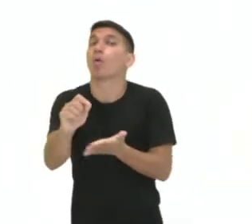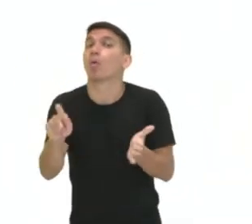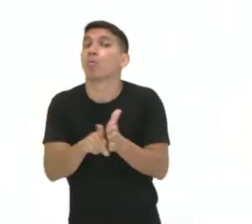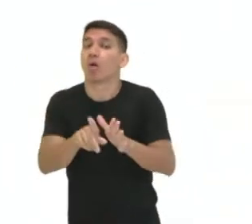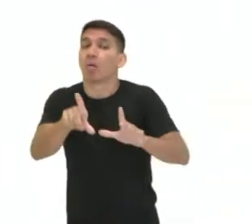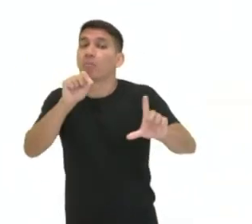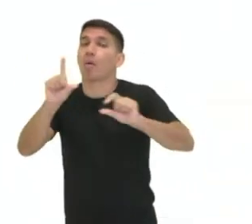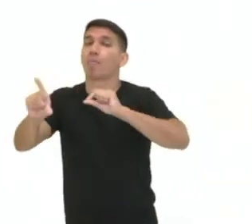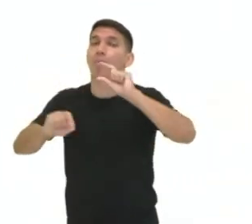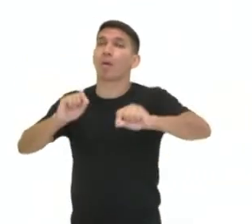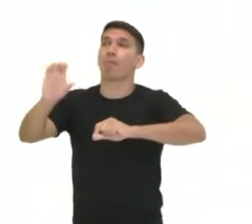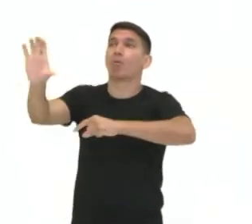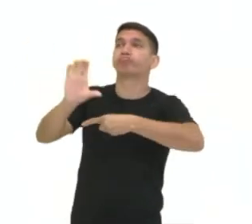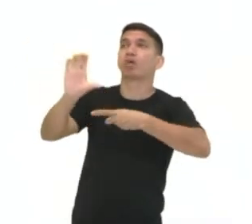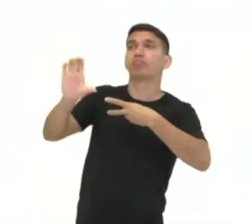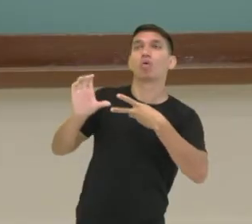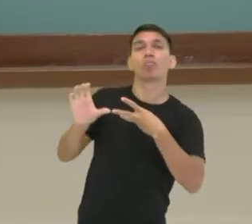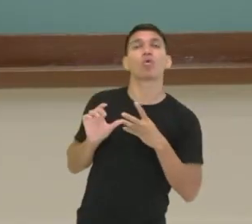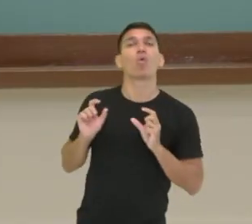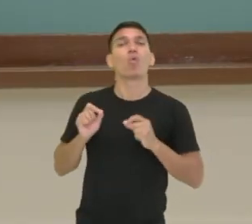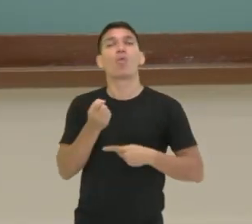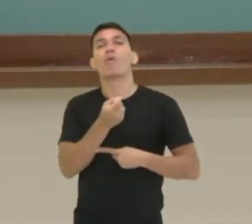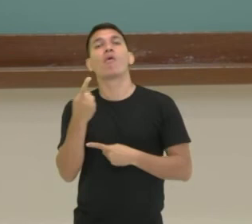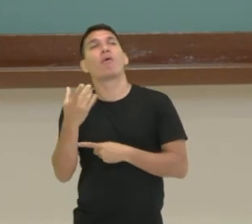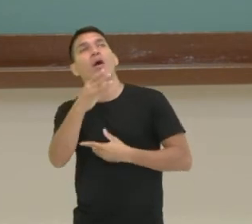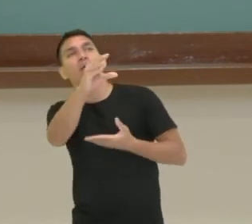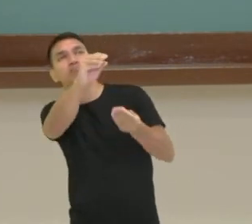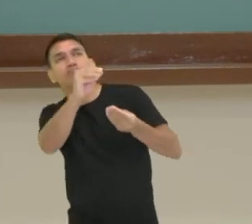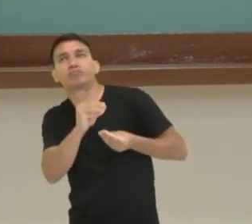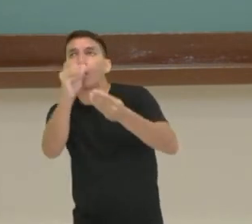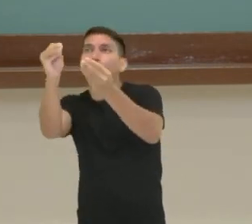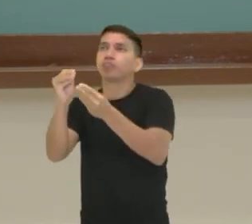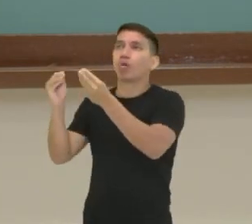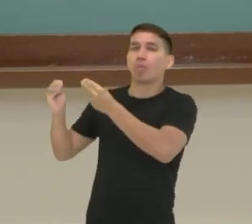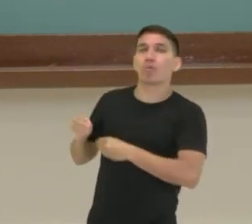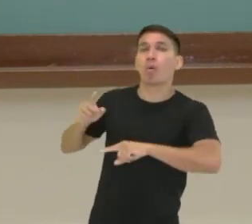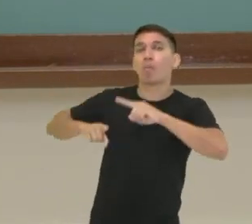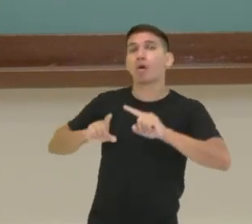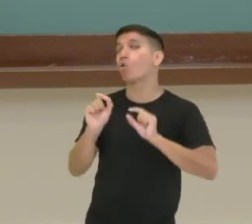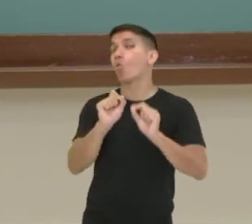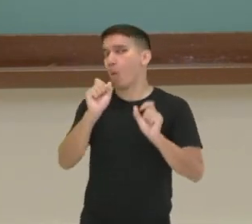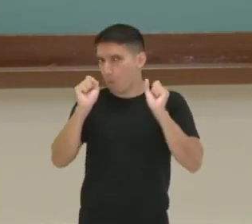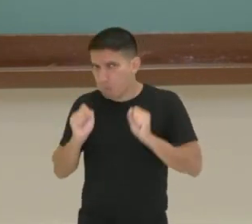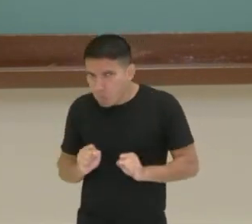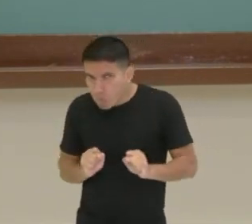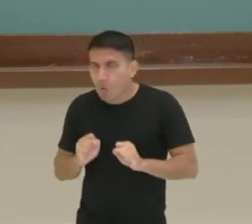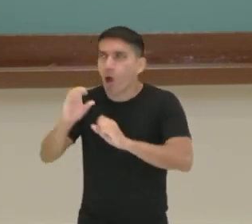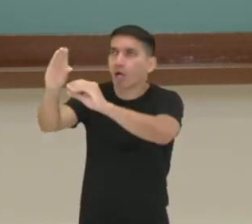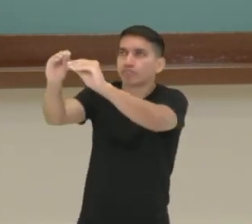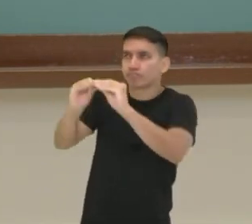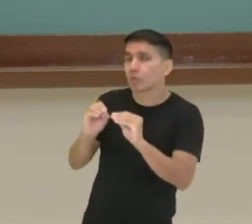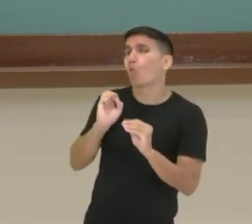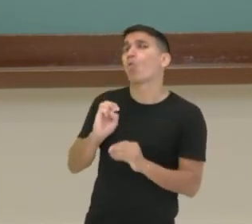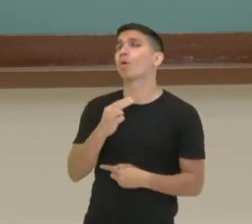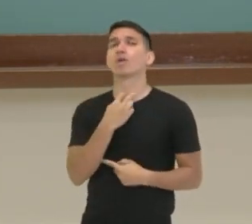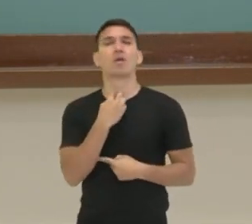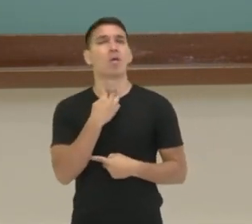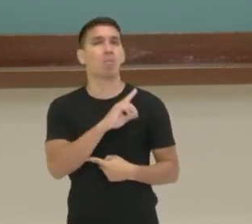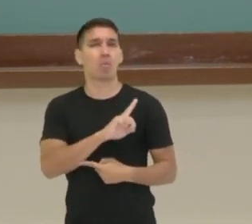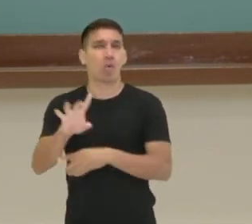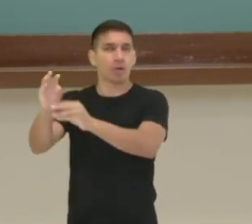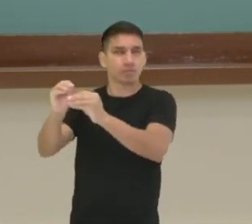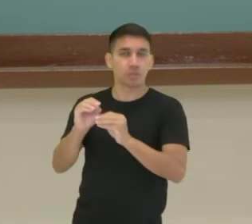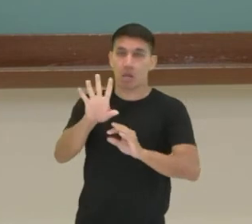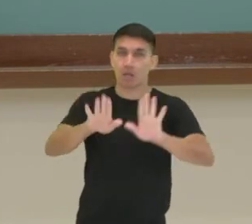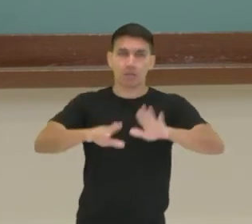seleção das importações. Ele vai procurar aí selecionar o que você pode importar e o que você não pode importar. Geralmente, você